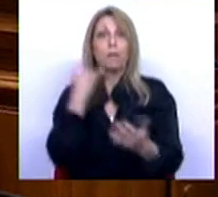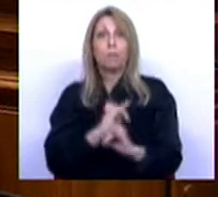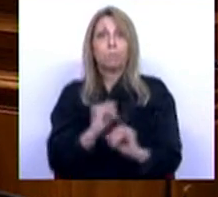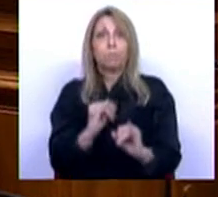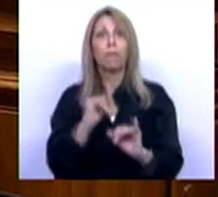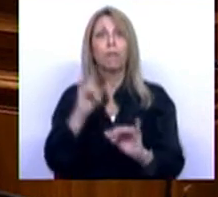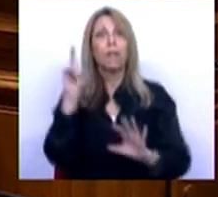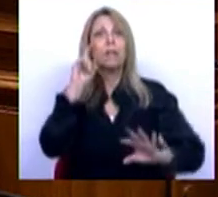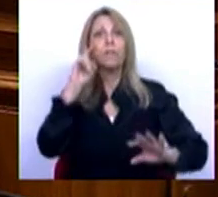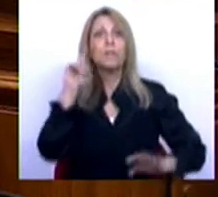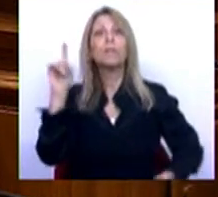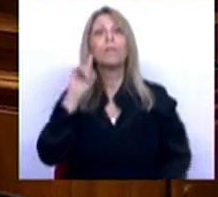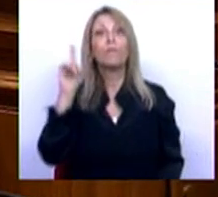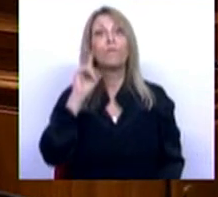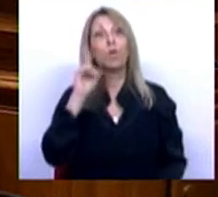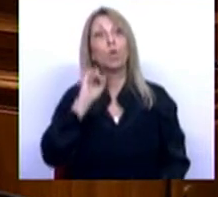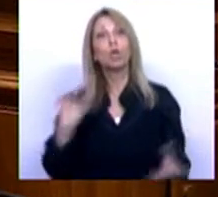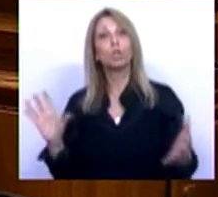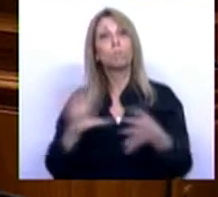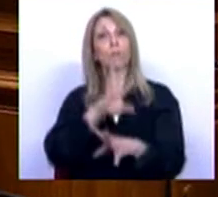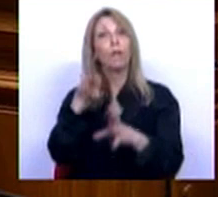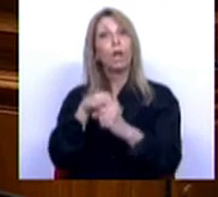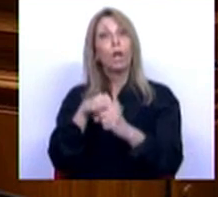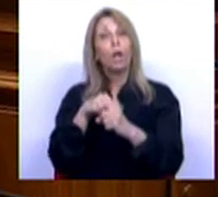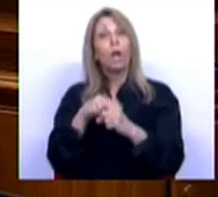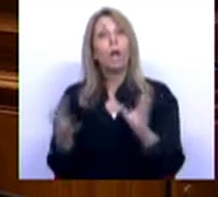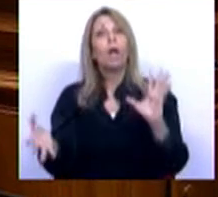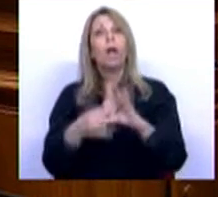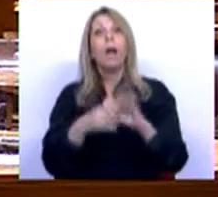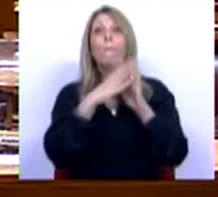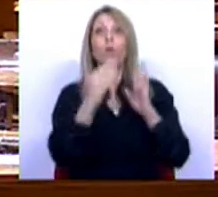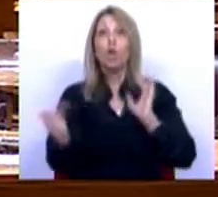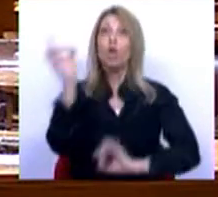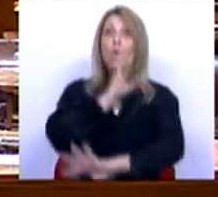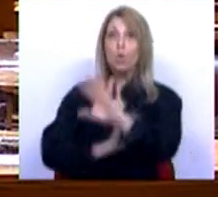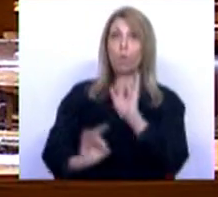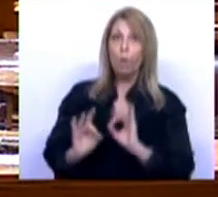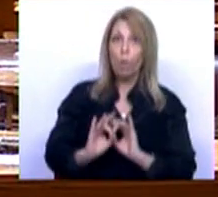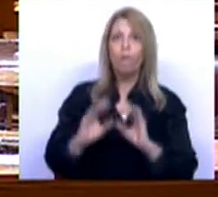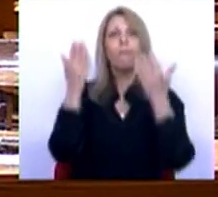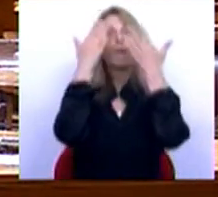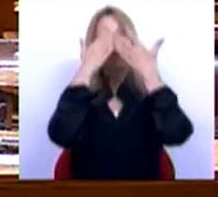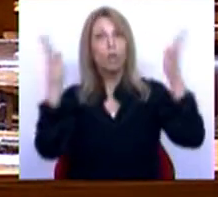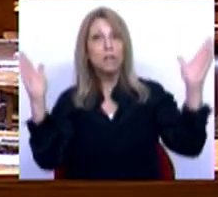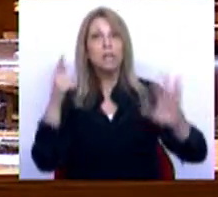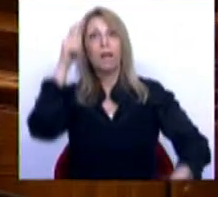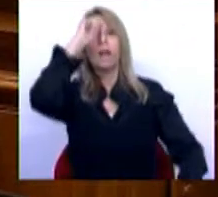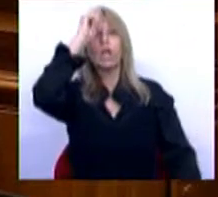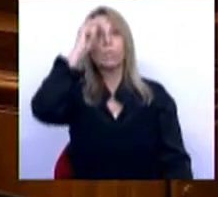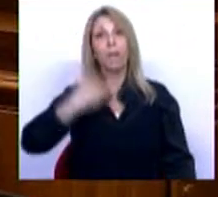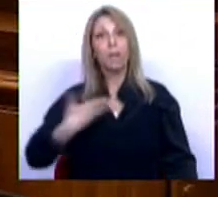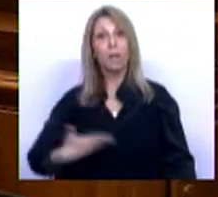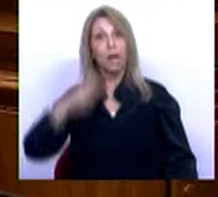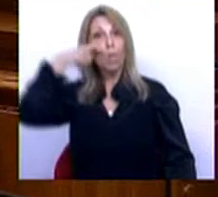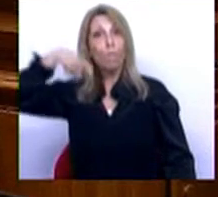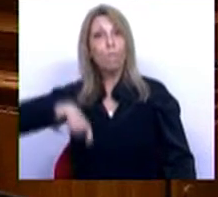valores inerentes ao chamado modelo europeu: a democracia, o respeito pelos direitos humanos, a